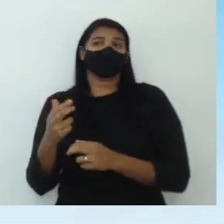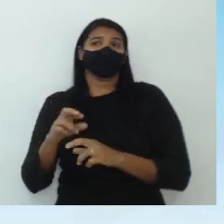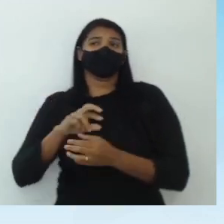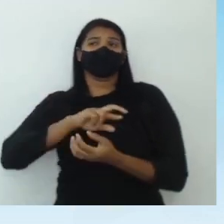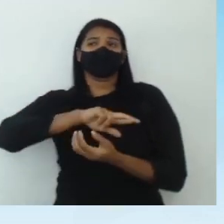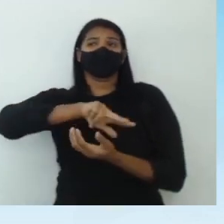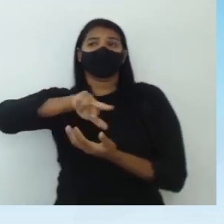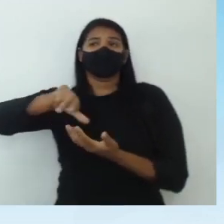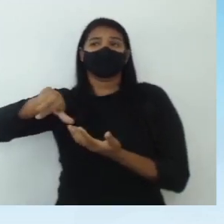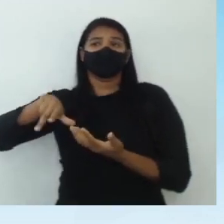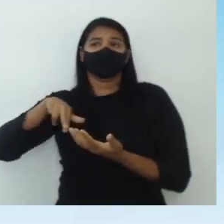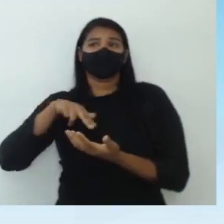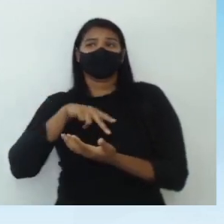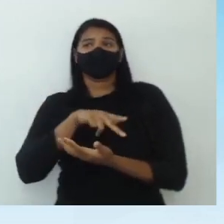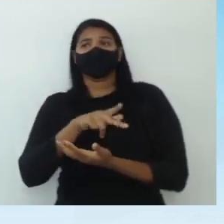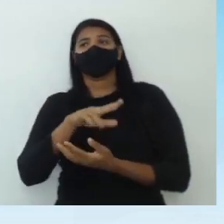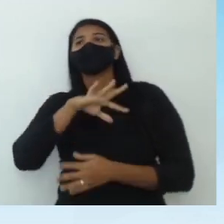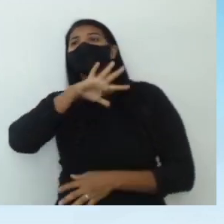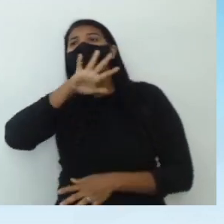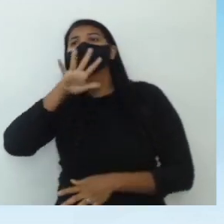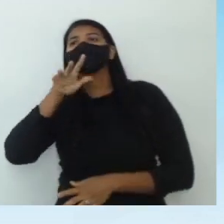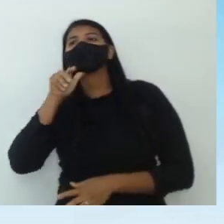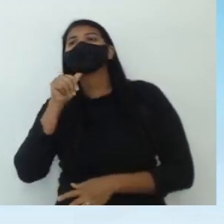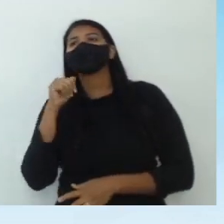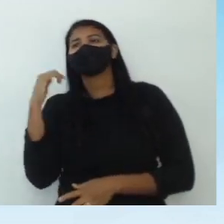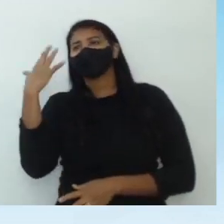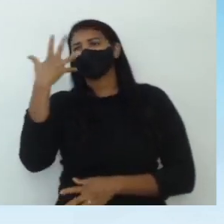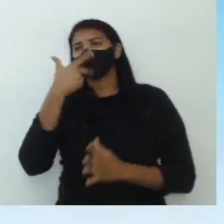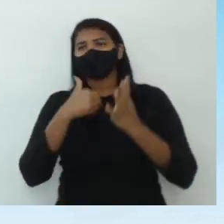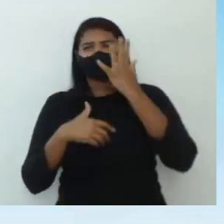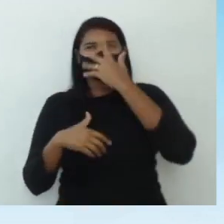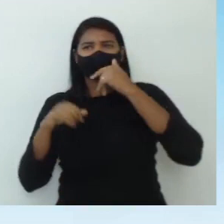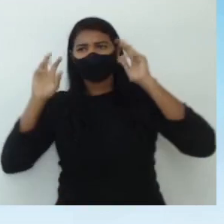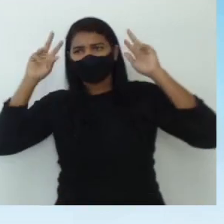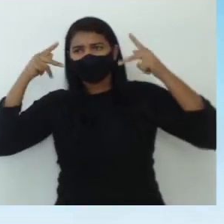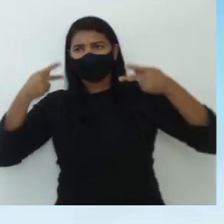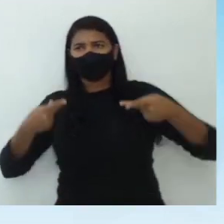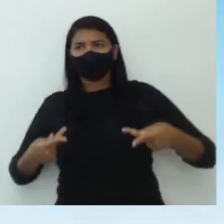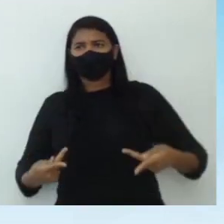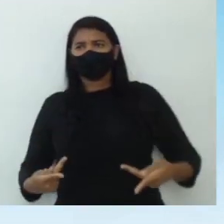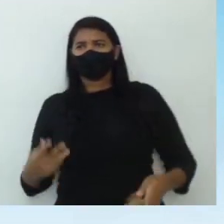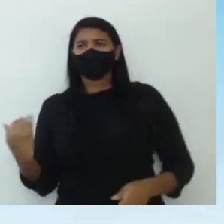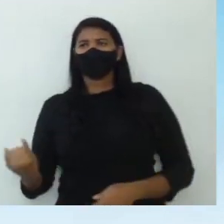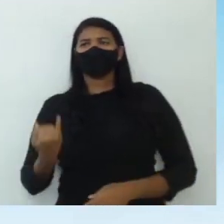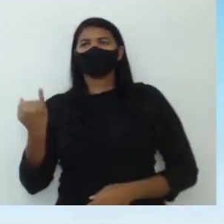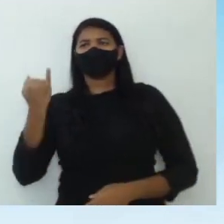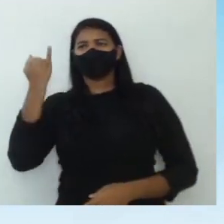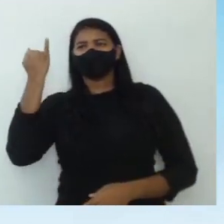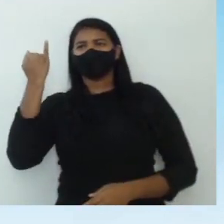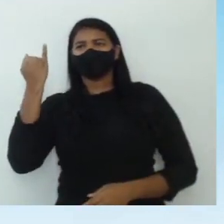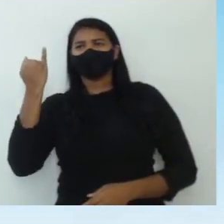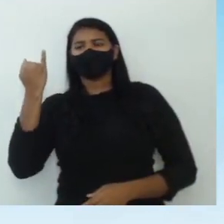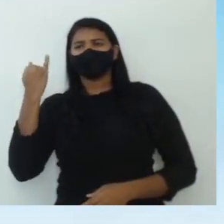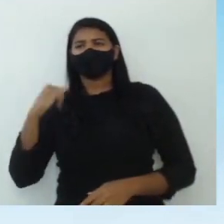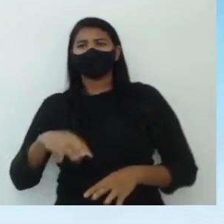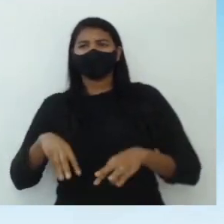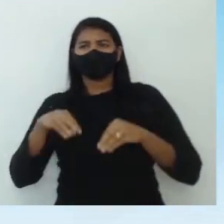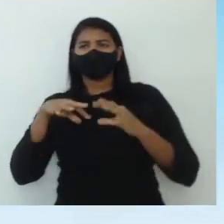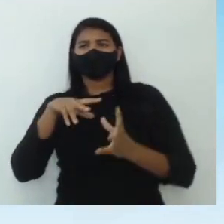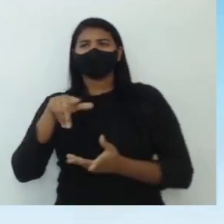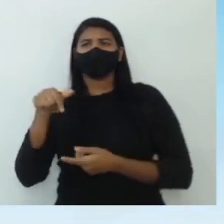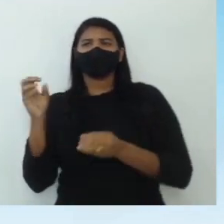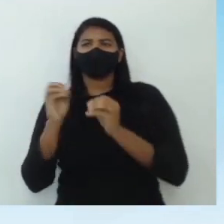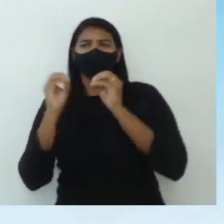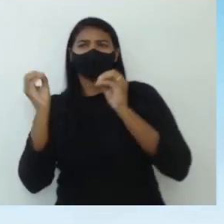questão de animais lindos. A gente tem os seres humanos, que são as coisas mais importantes, né, dessa